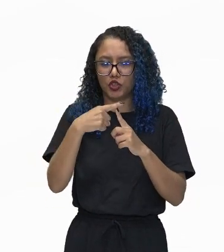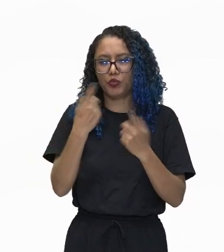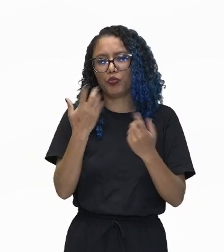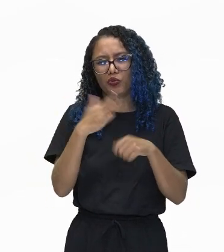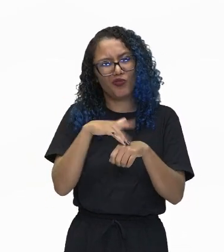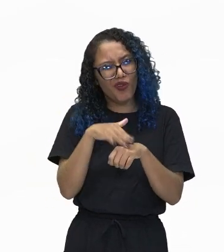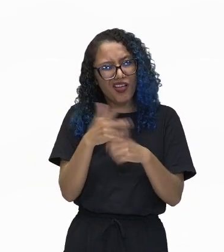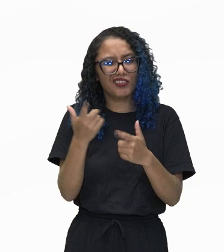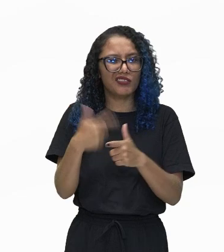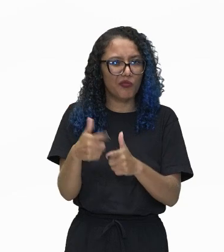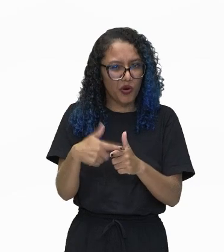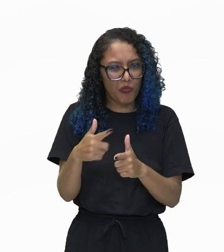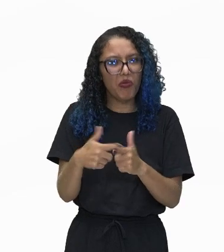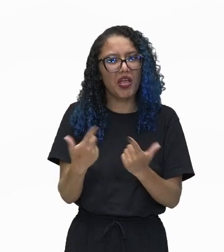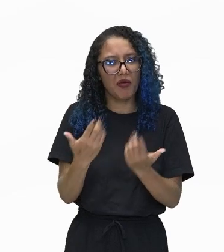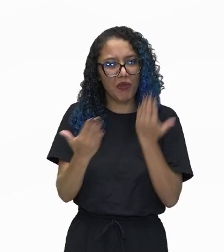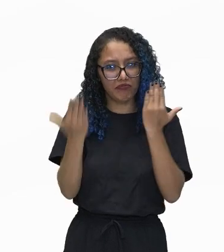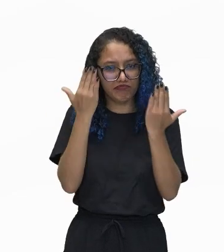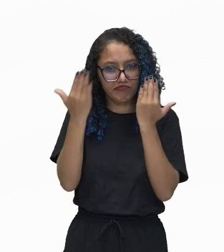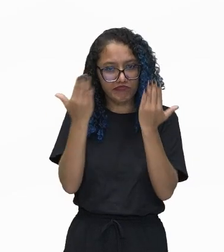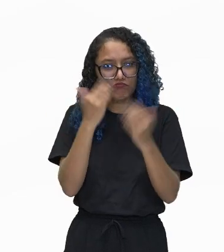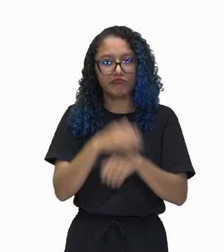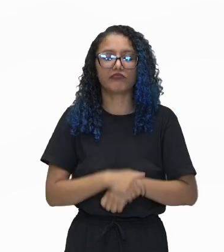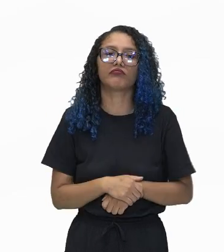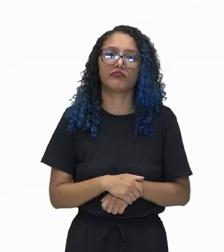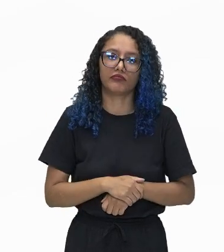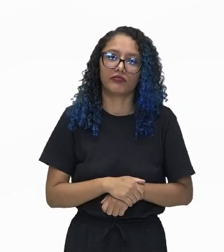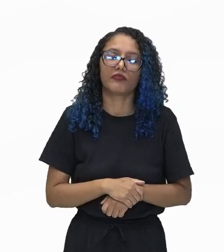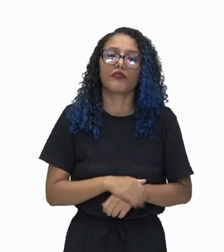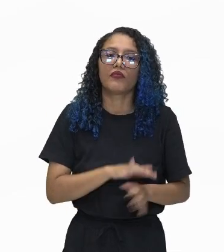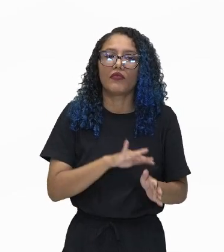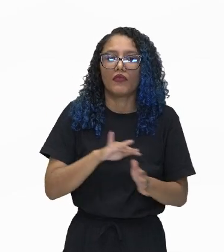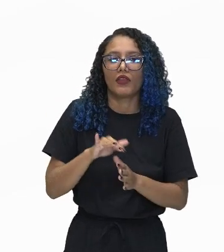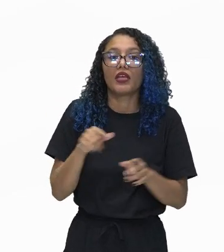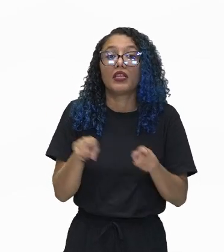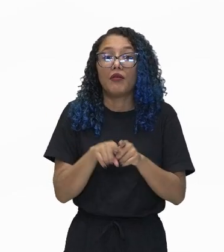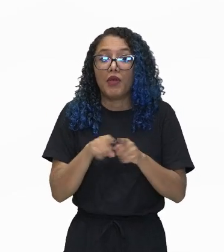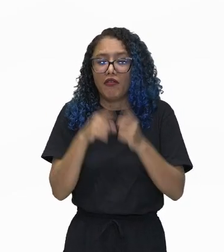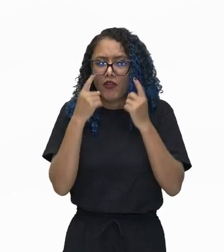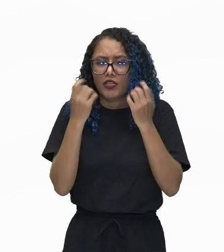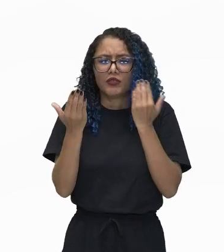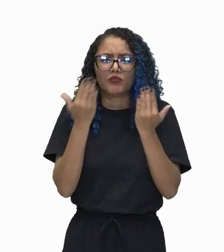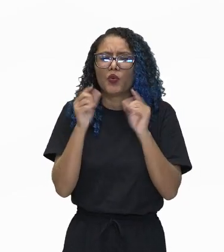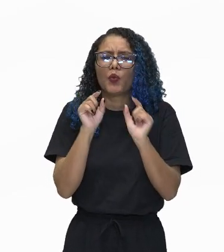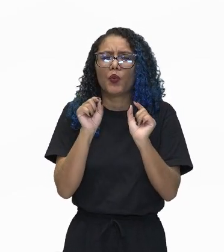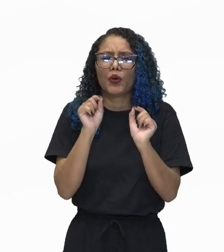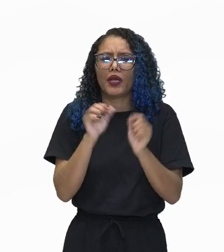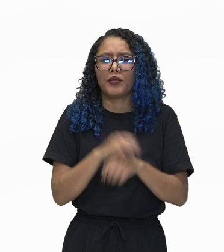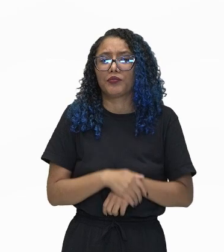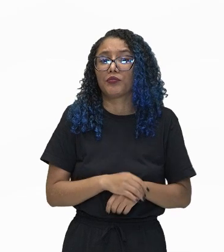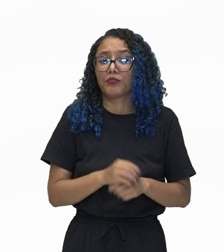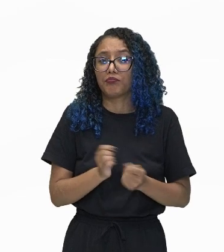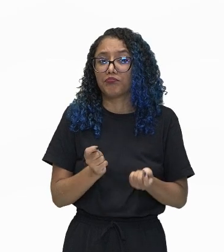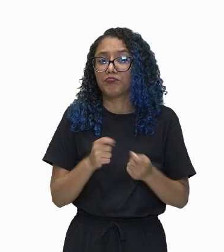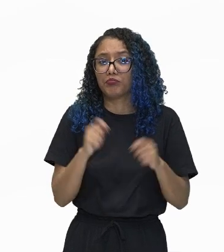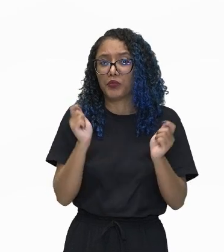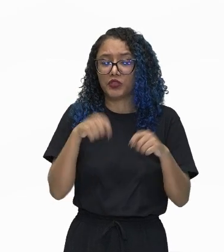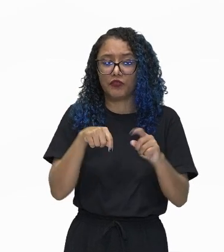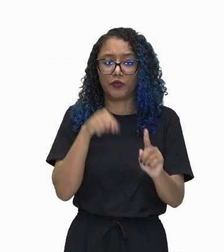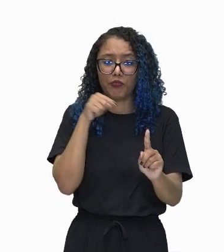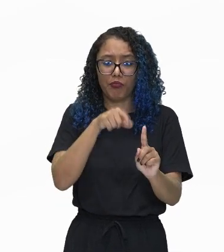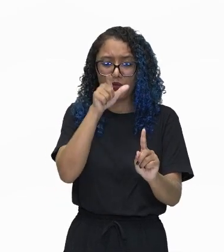sofrer, não é mesmo? Um outro ponto, nós temos aí a violência psicológica, ela pode levar a pessoas a se